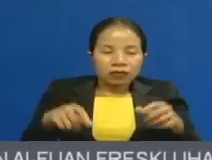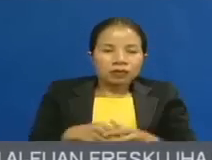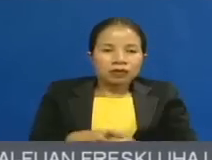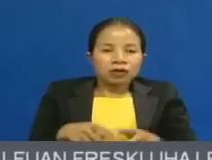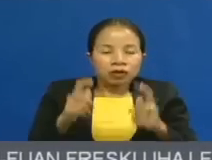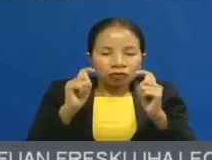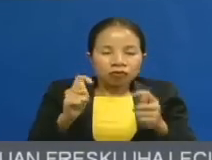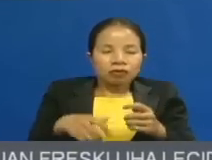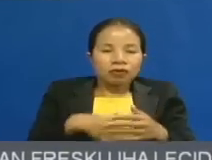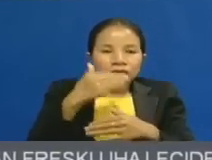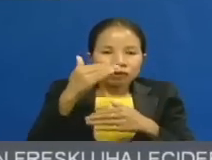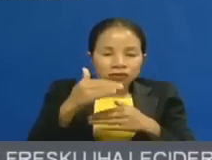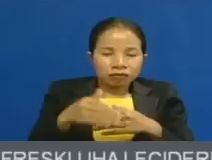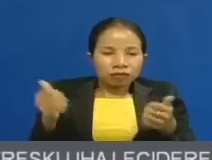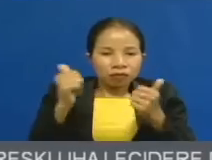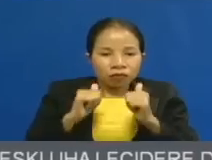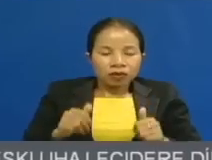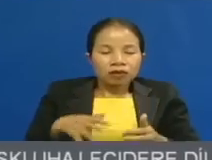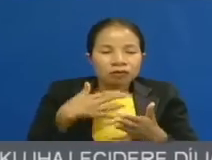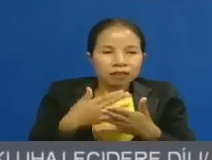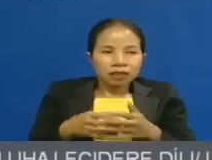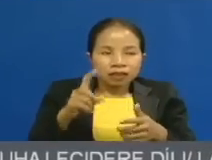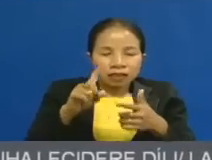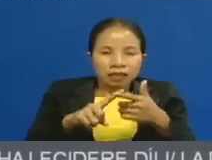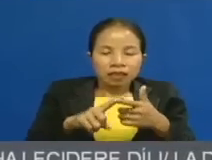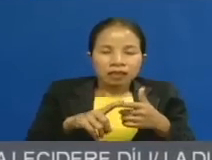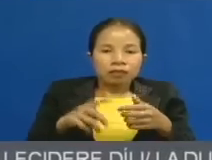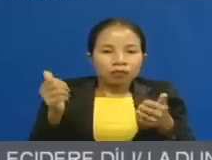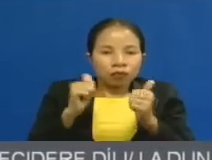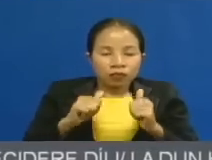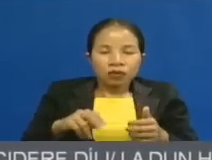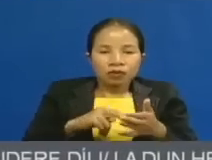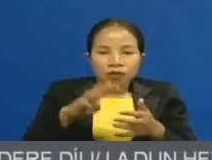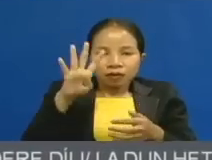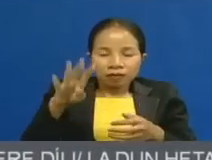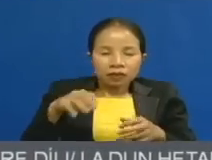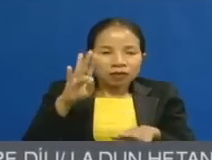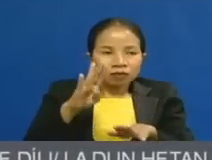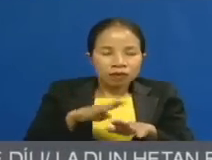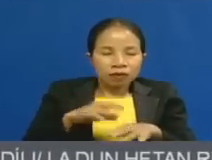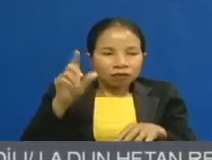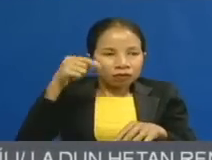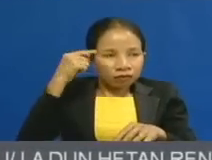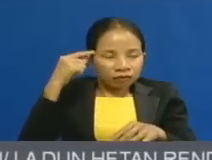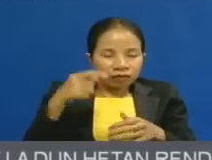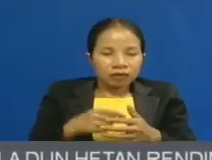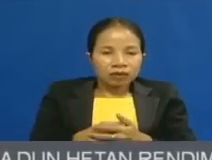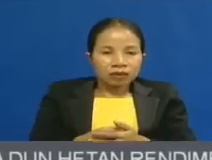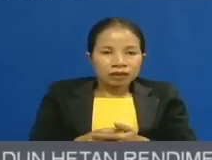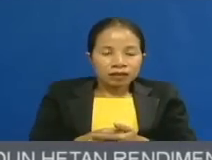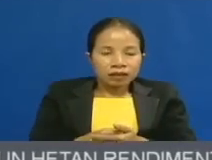halu tuir modelo dia ida fali modelo número 4 nemak ita bol dia governo tecnocrata ida